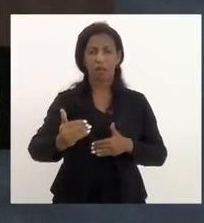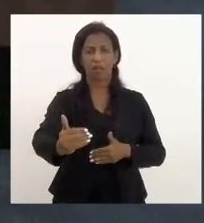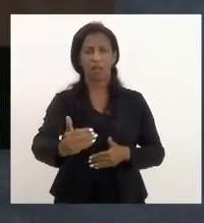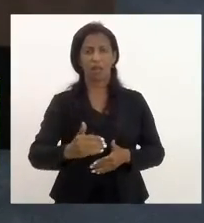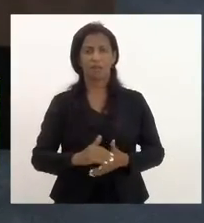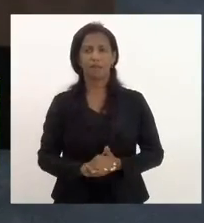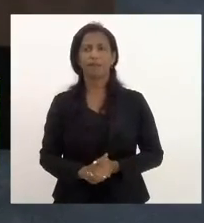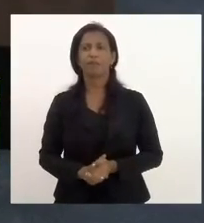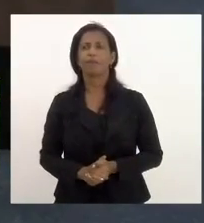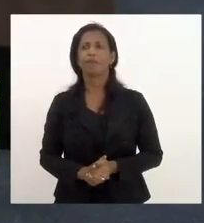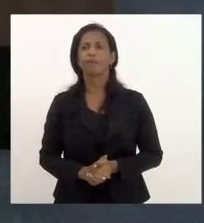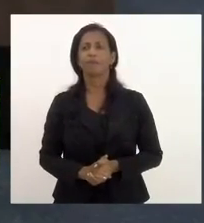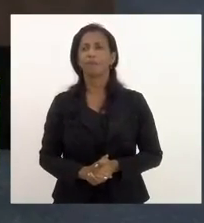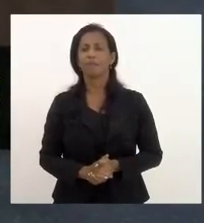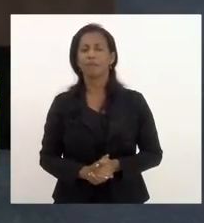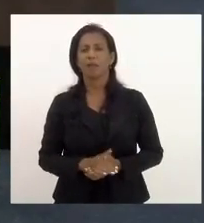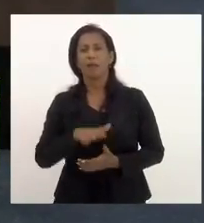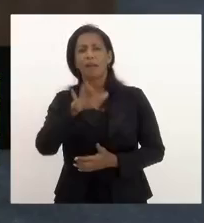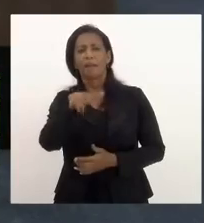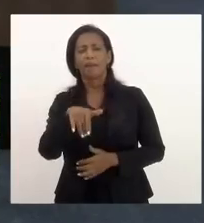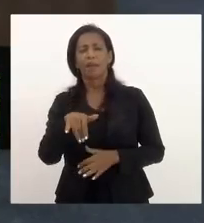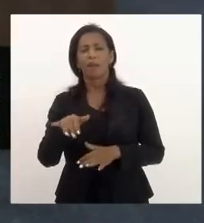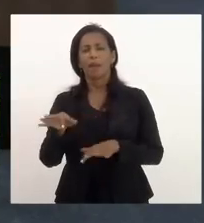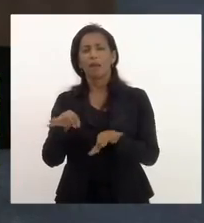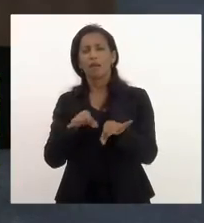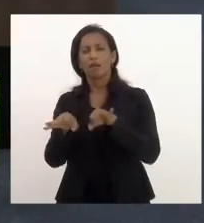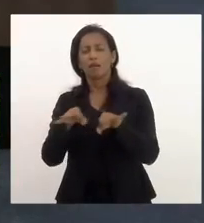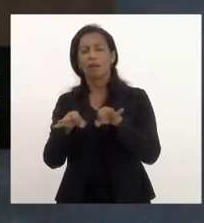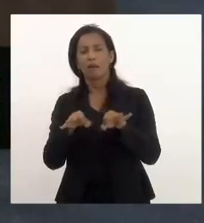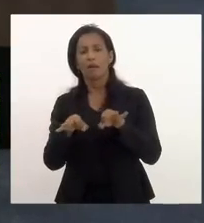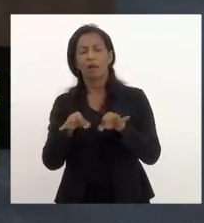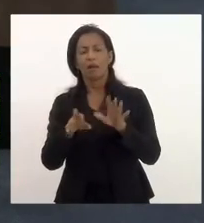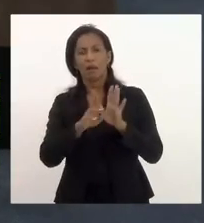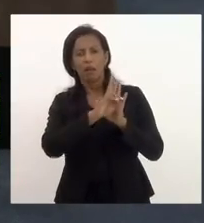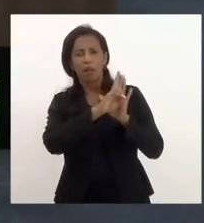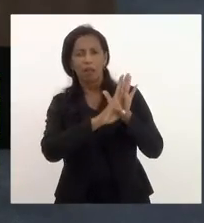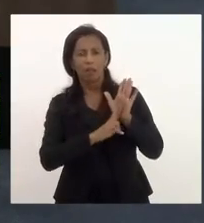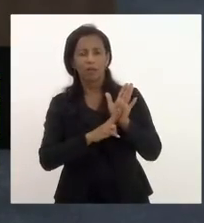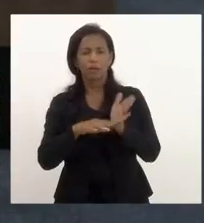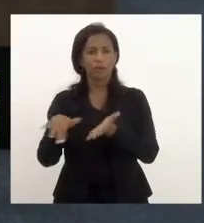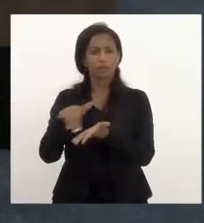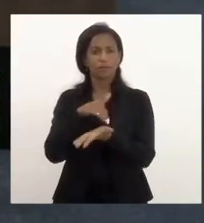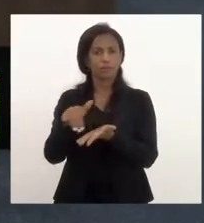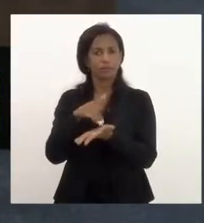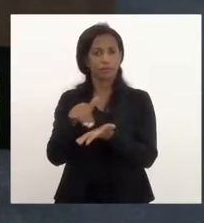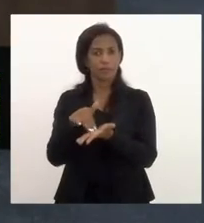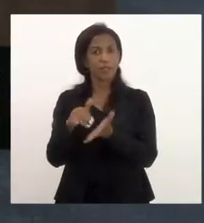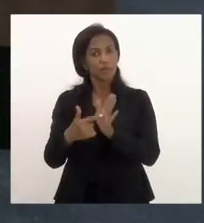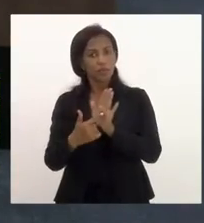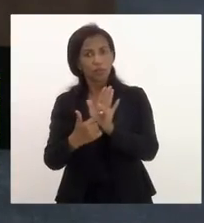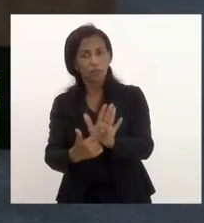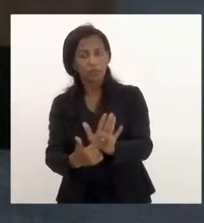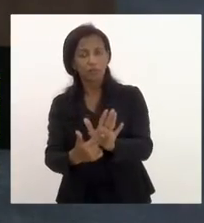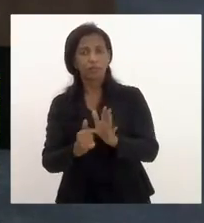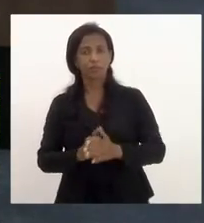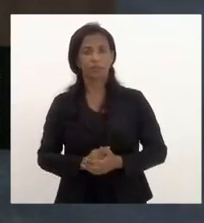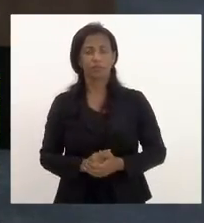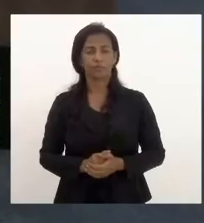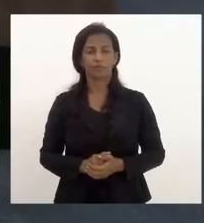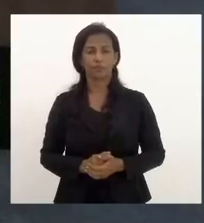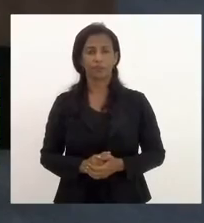o bem elaborado relatório da secretaria de fazenda já demonstra isso